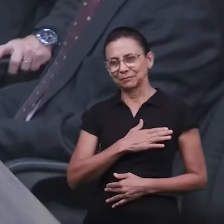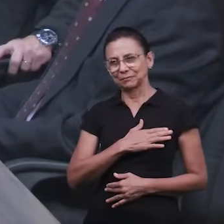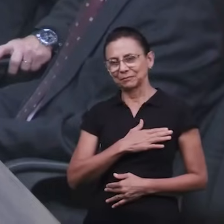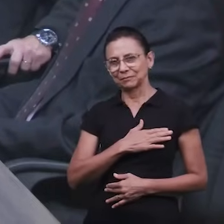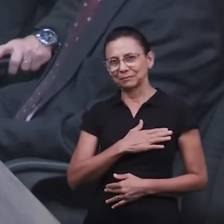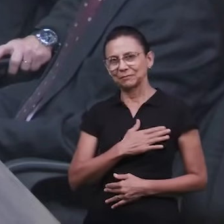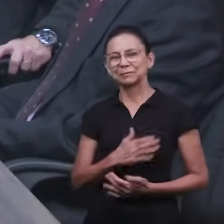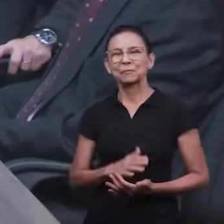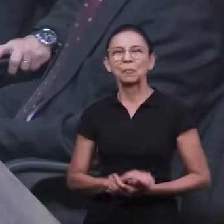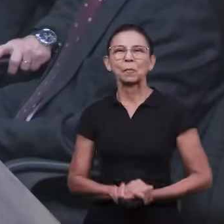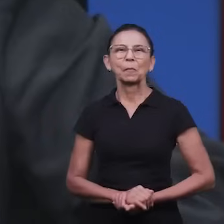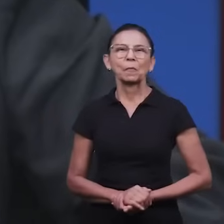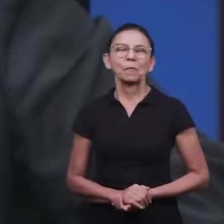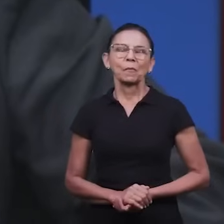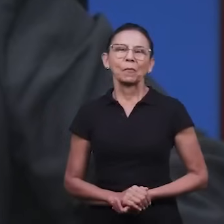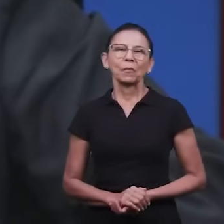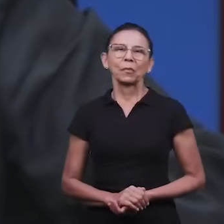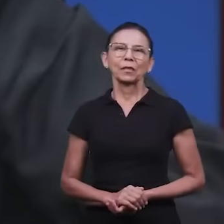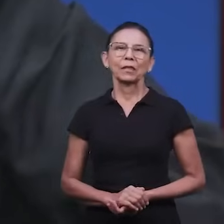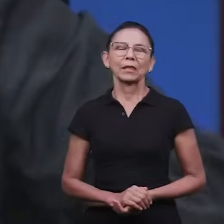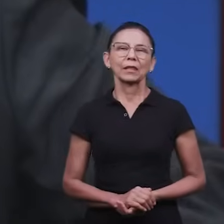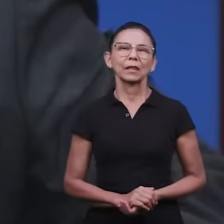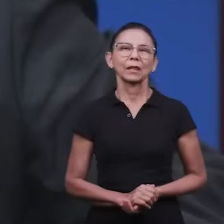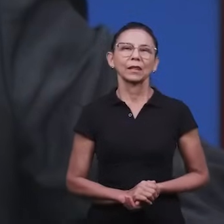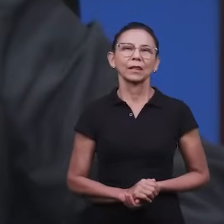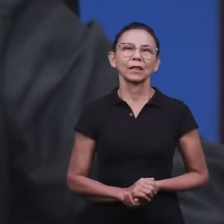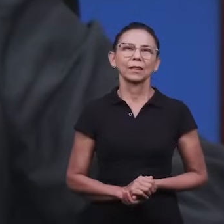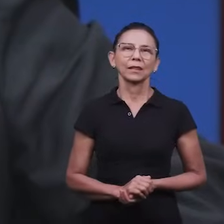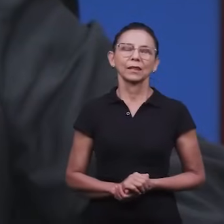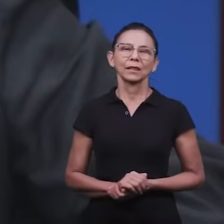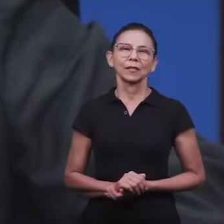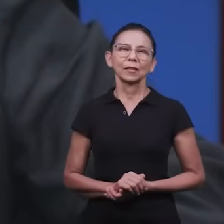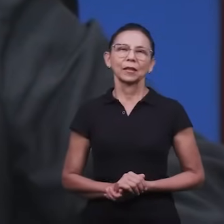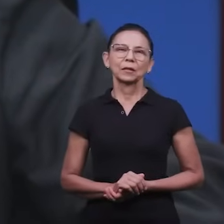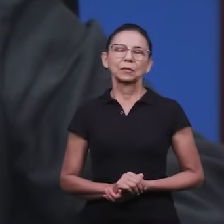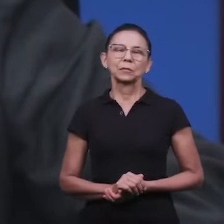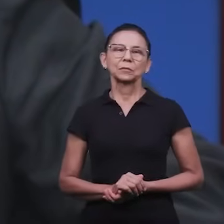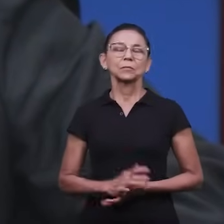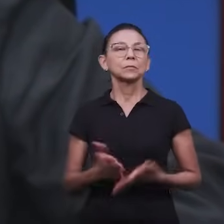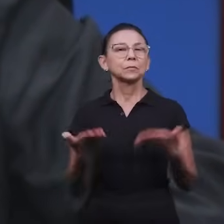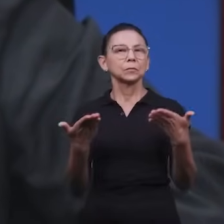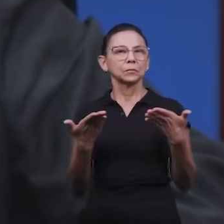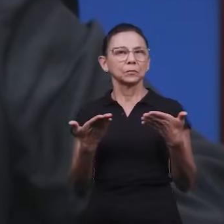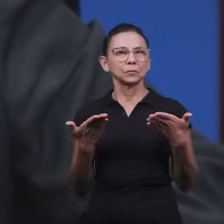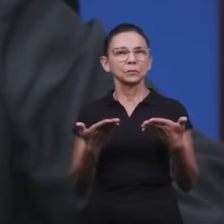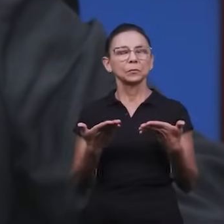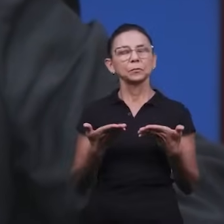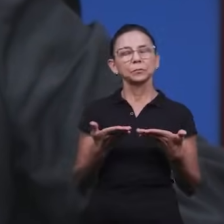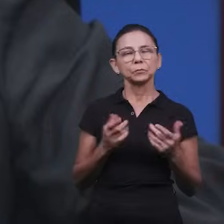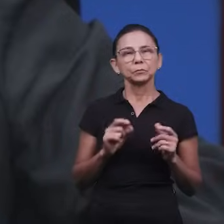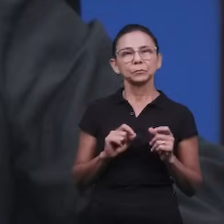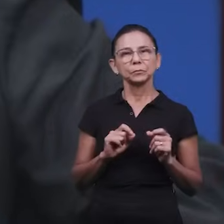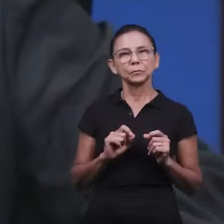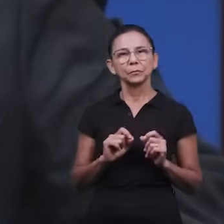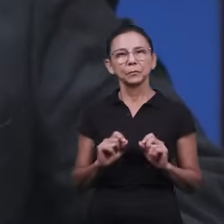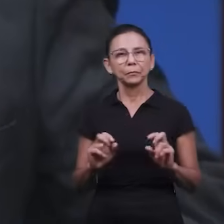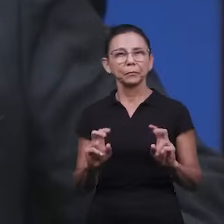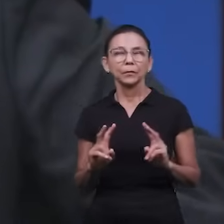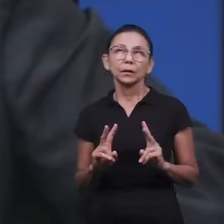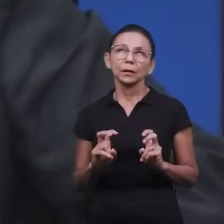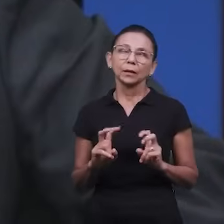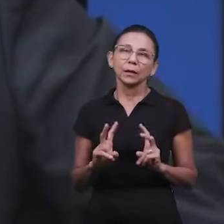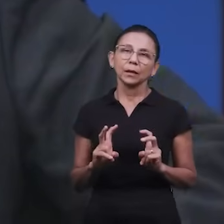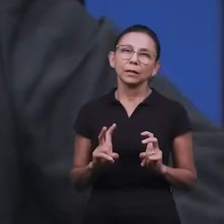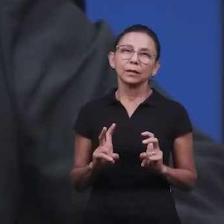uma vez. Irmão, nós vamos começar hoje, nós vamos falar hoje,